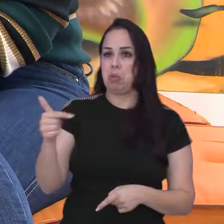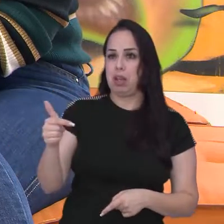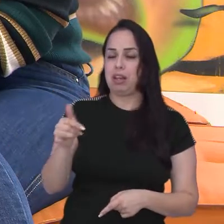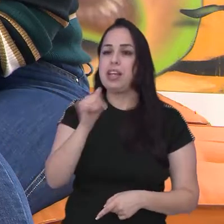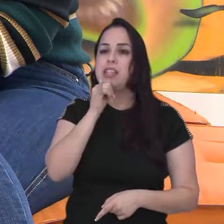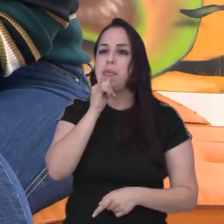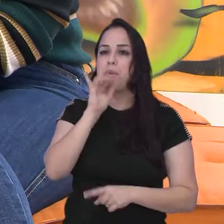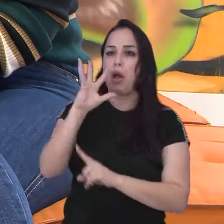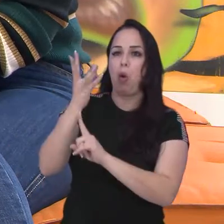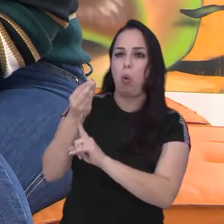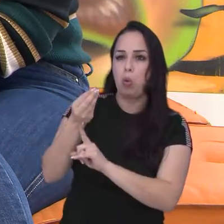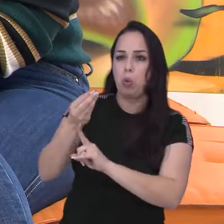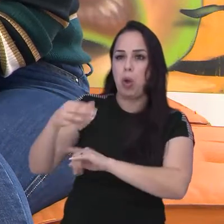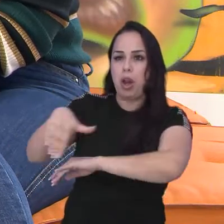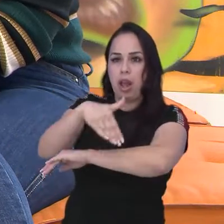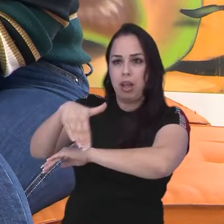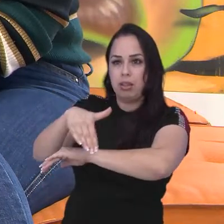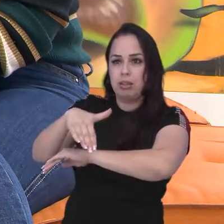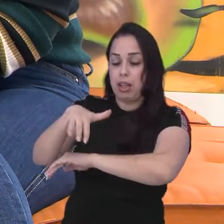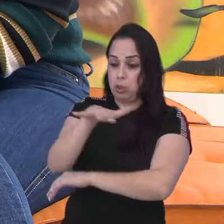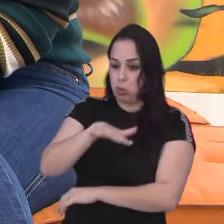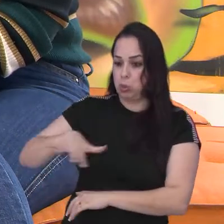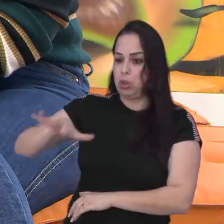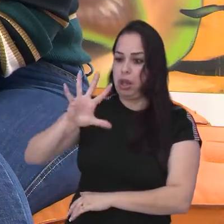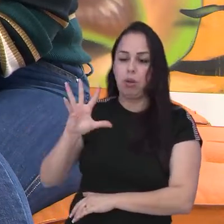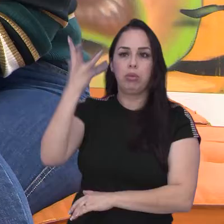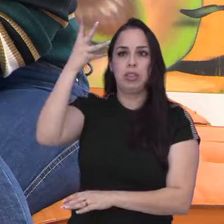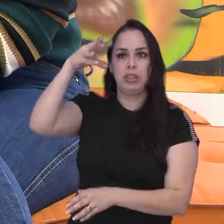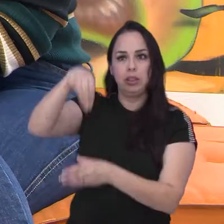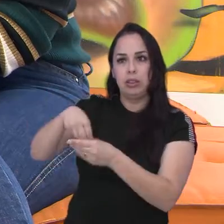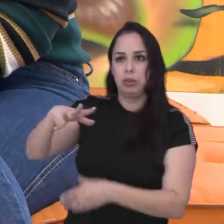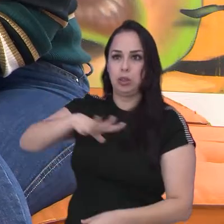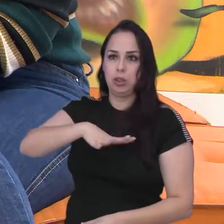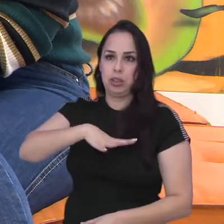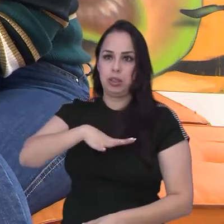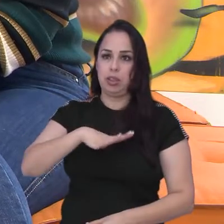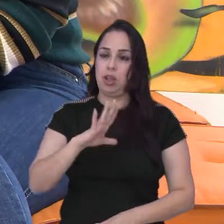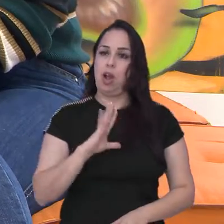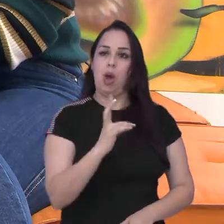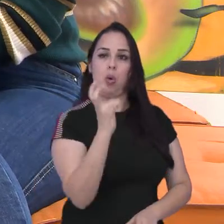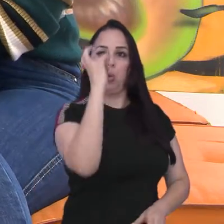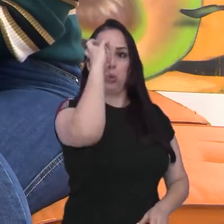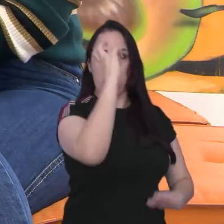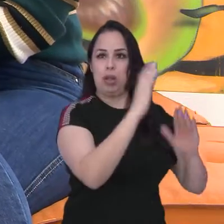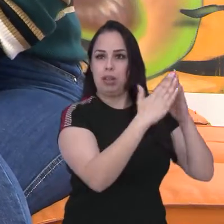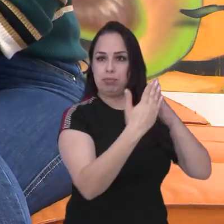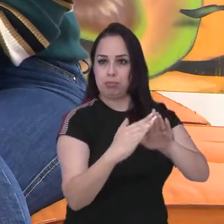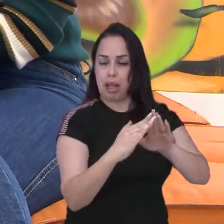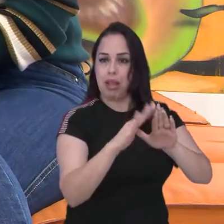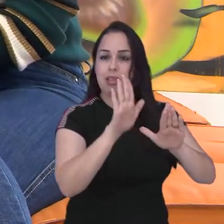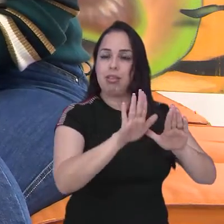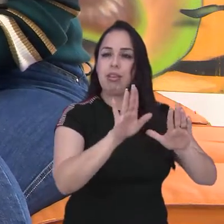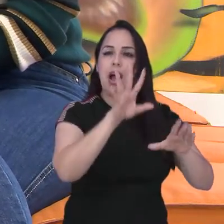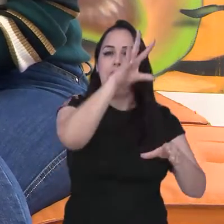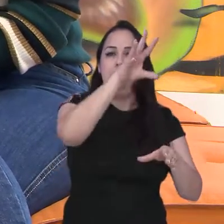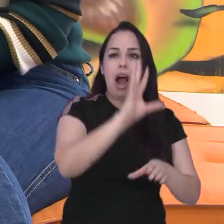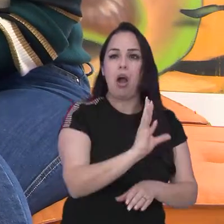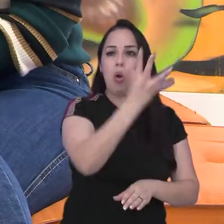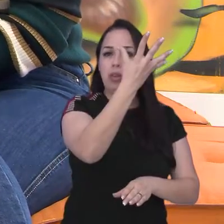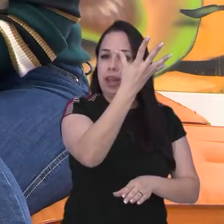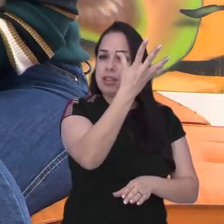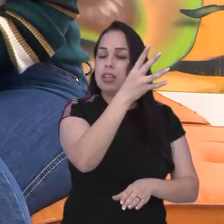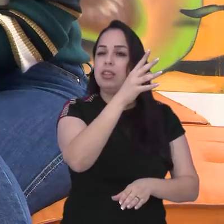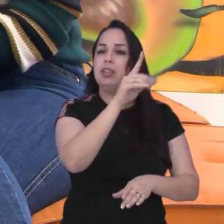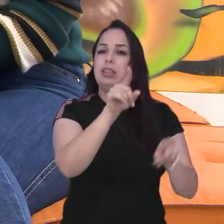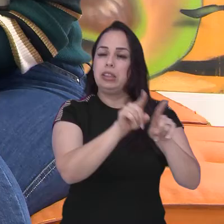Quando falar em arte urbana, a gente fala de tudo que é feito no centro da cidade. Cultura de periferia é o que acontece na periferia e também junta